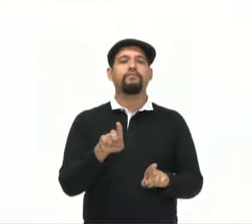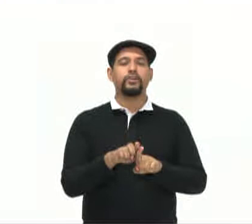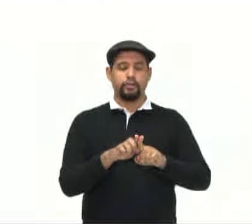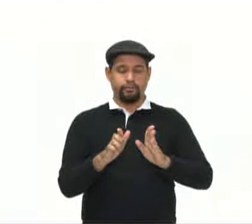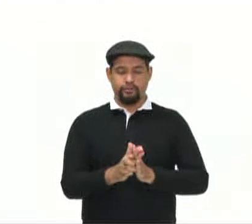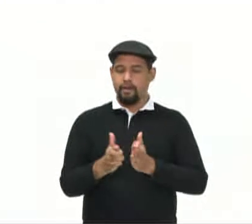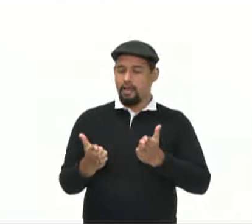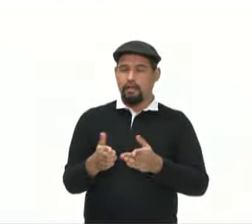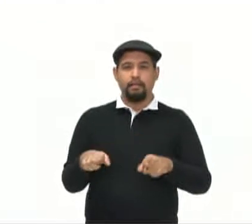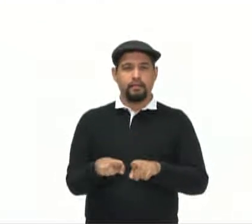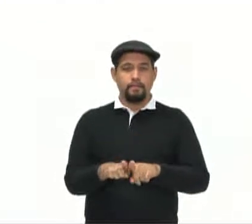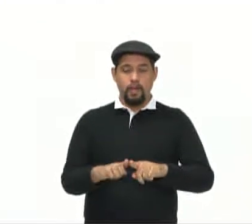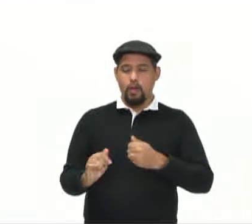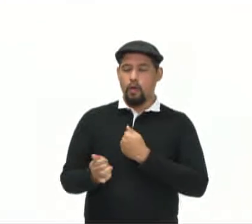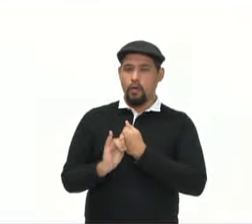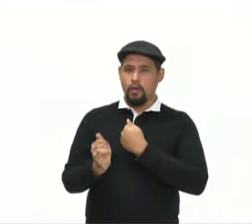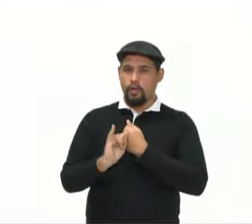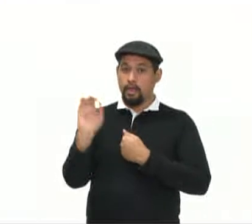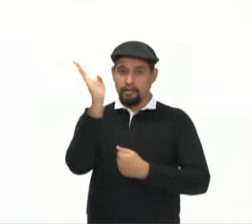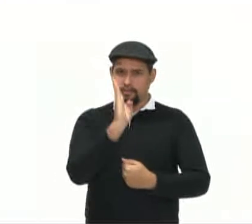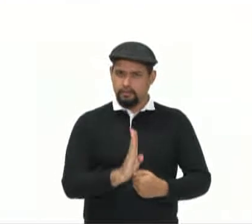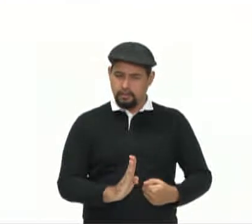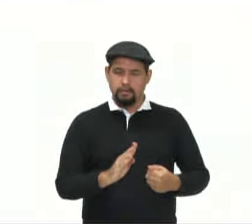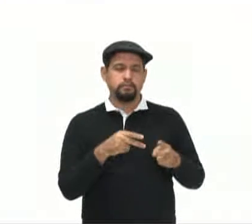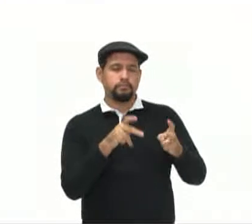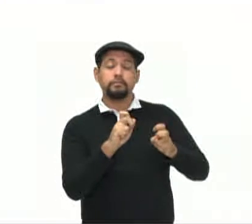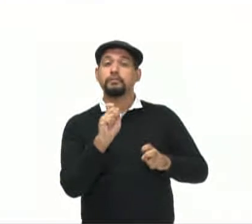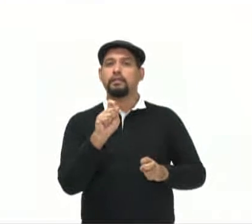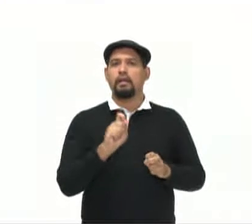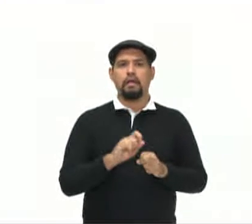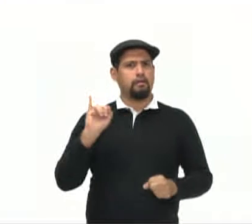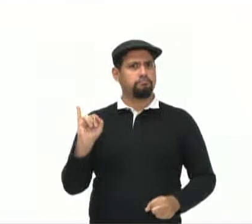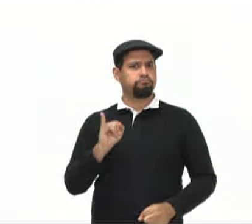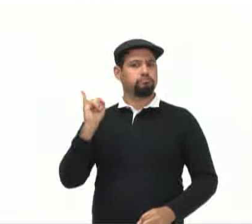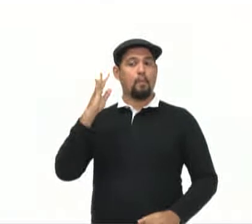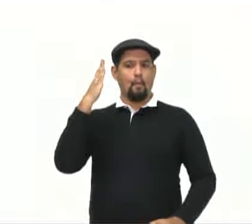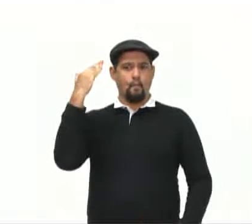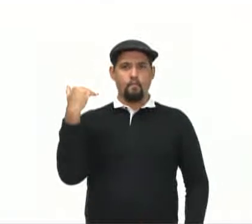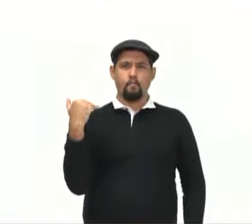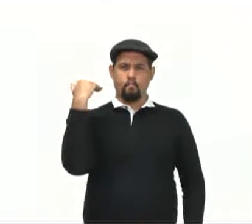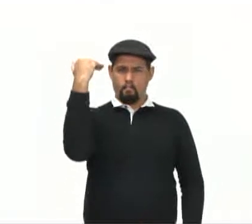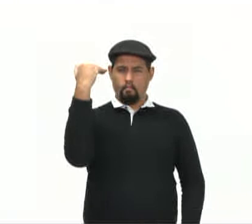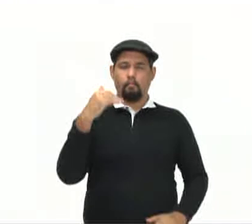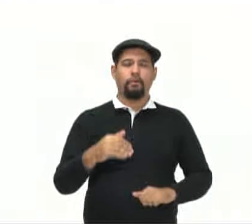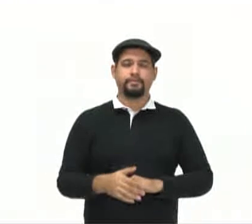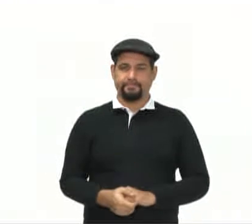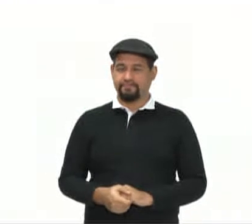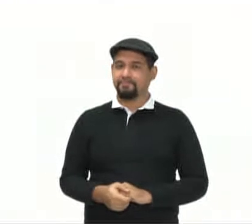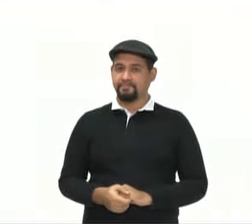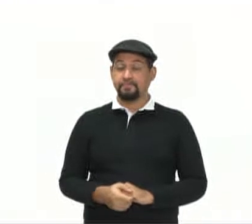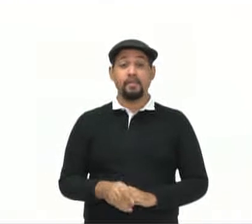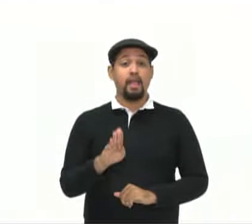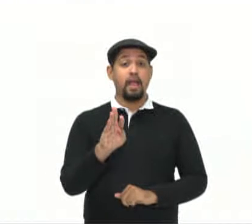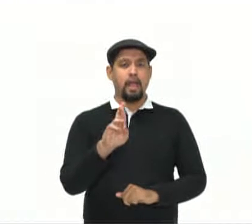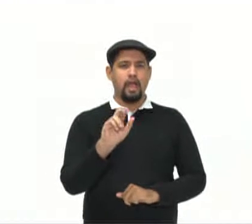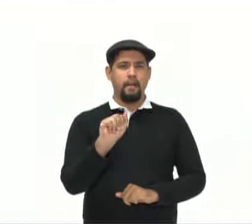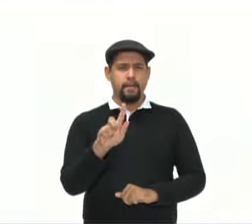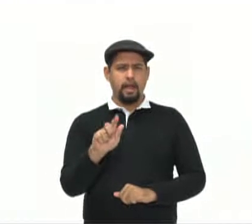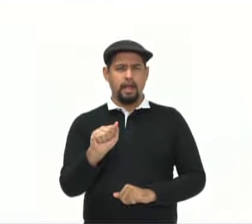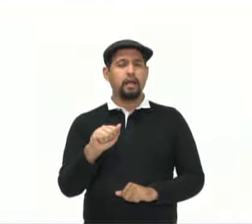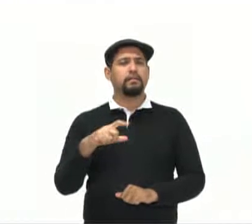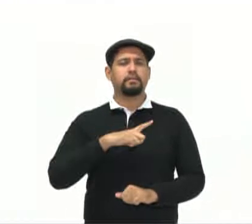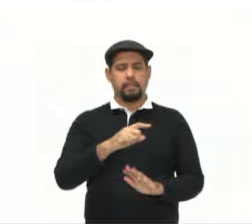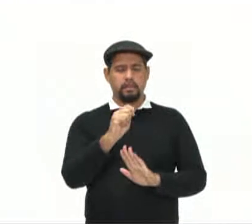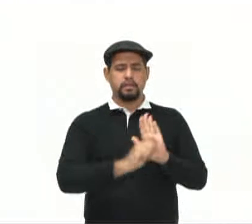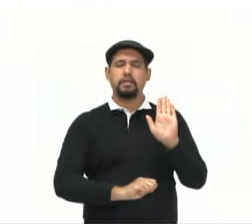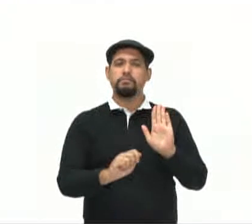brasileiro, considerado por alguns estudiosos como o mais importante escritor do gênero. Braga trouxe para seus